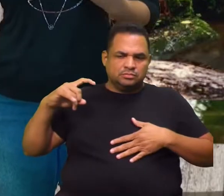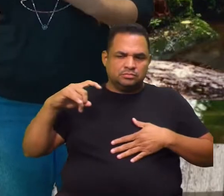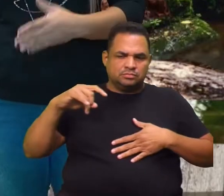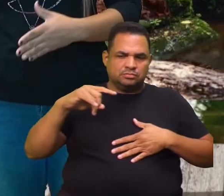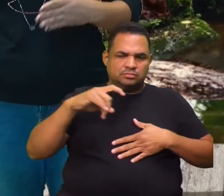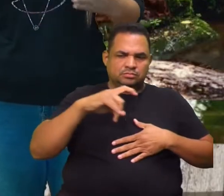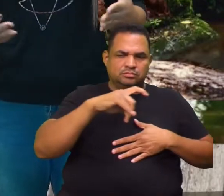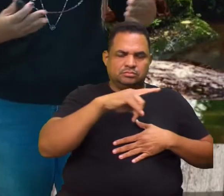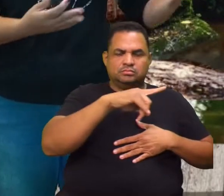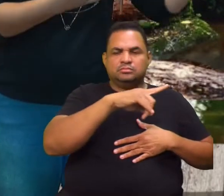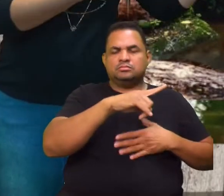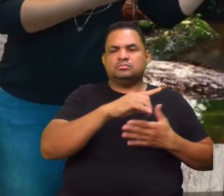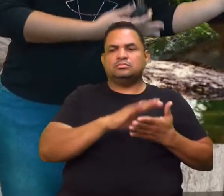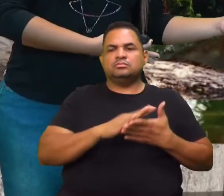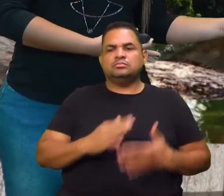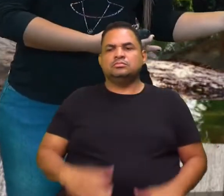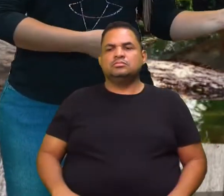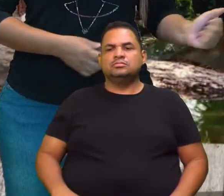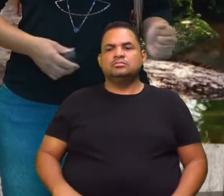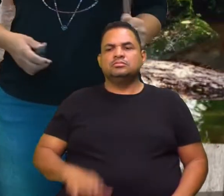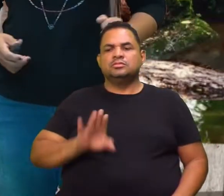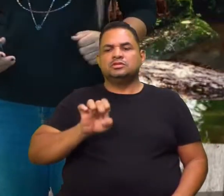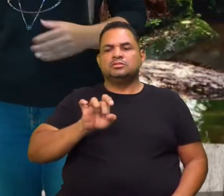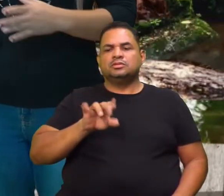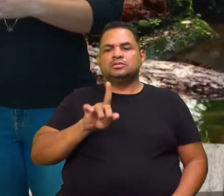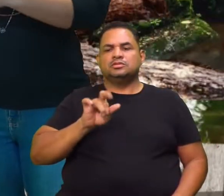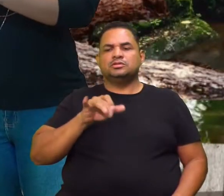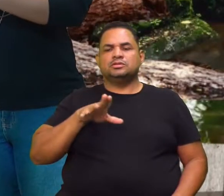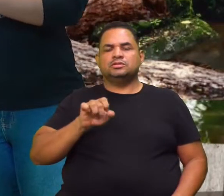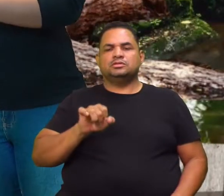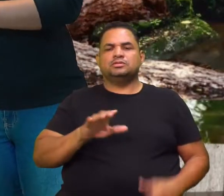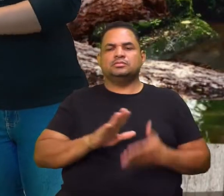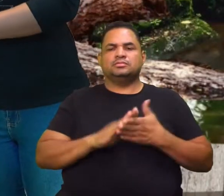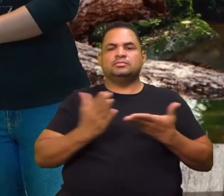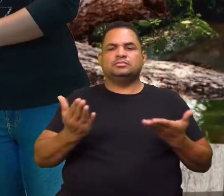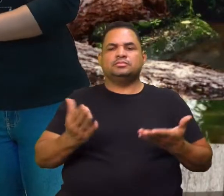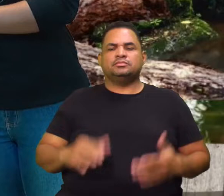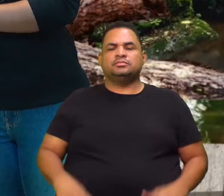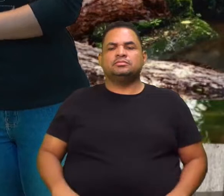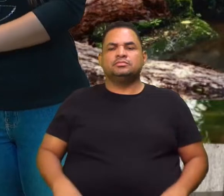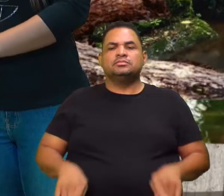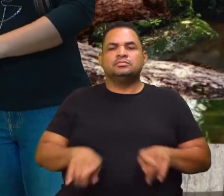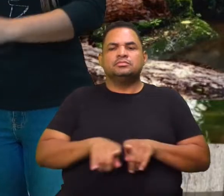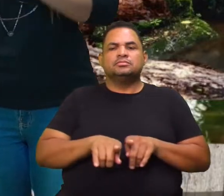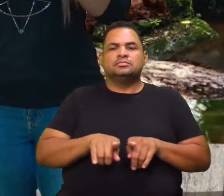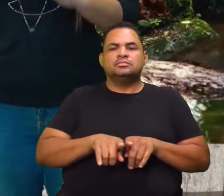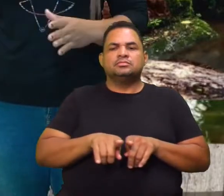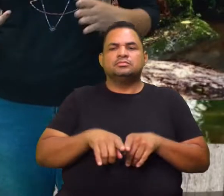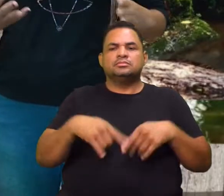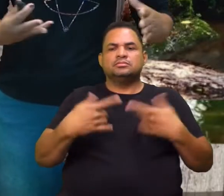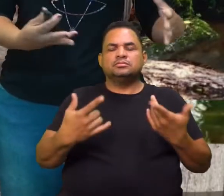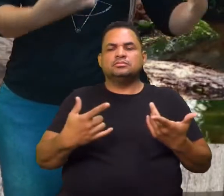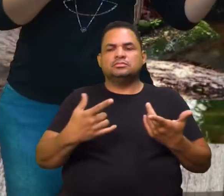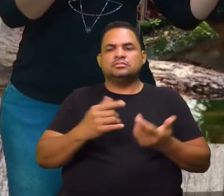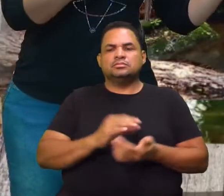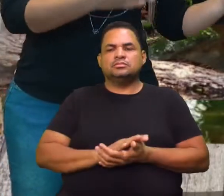é? A espermatogênese. E o que vai produzir os ovócitos secundários, ou óvulos, que é